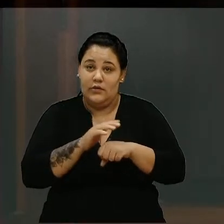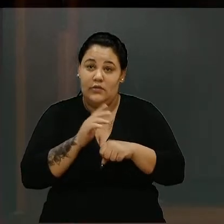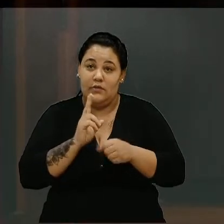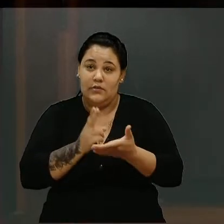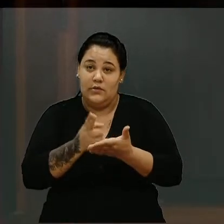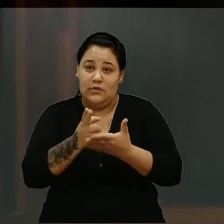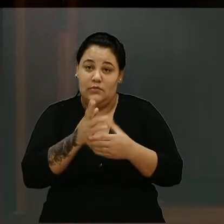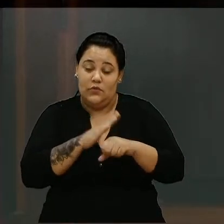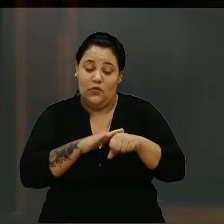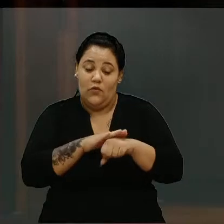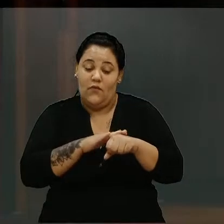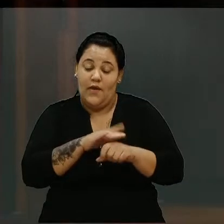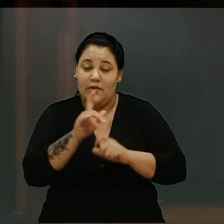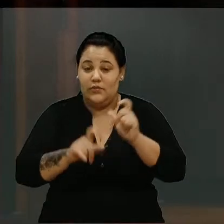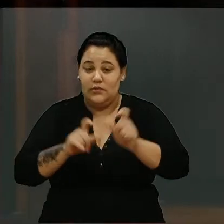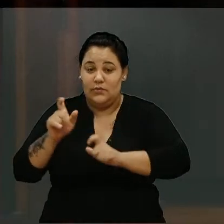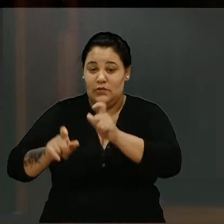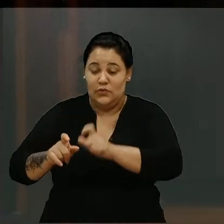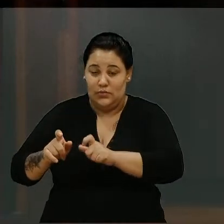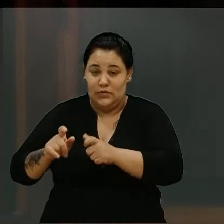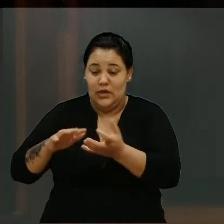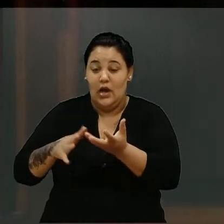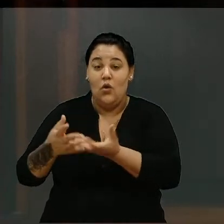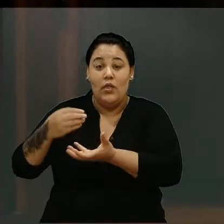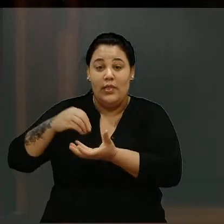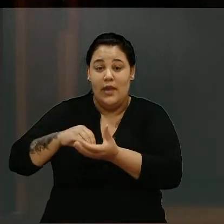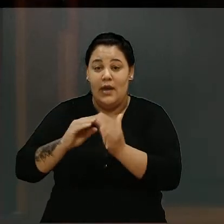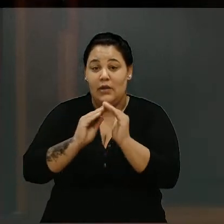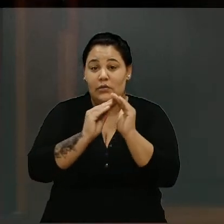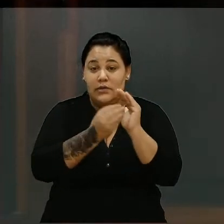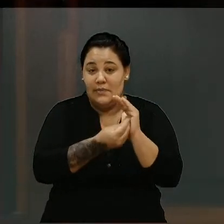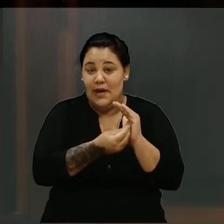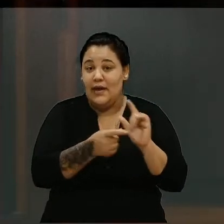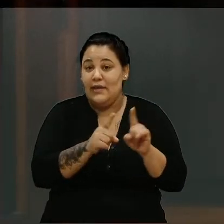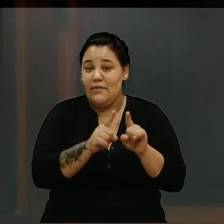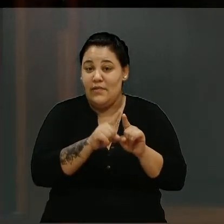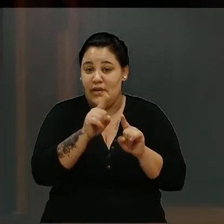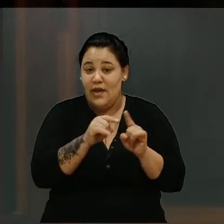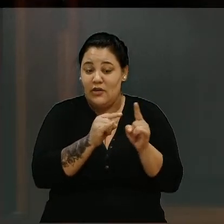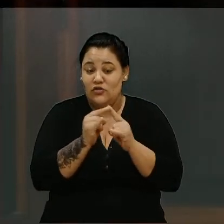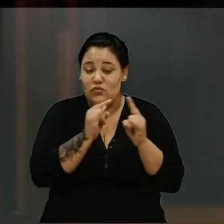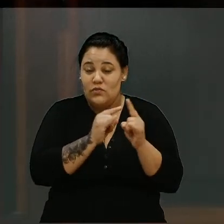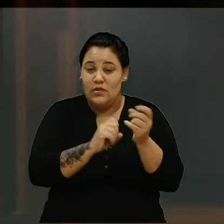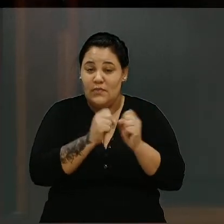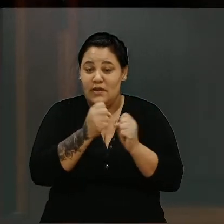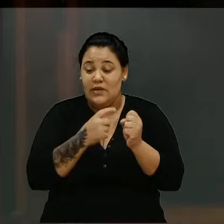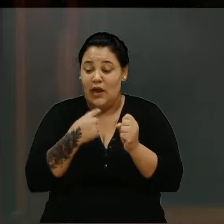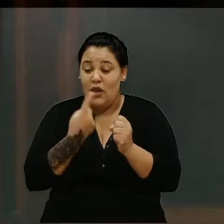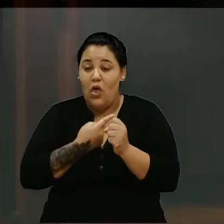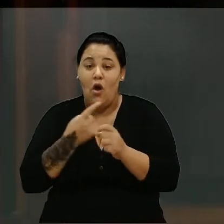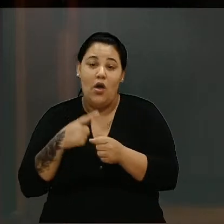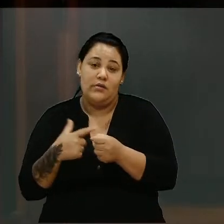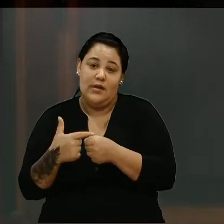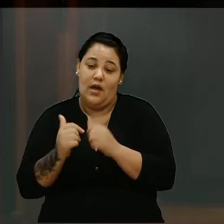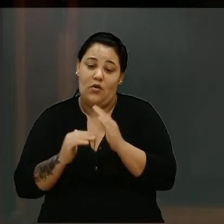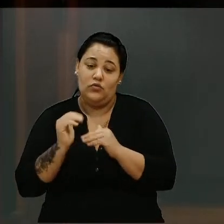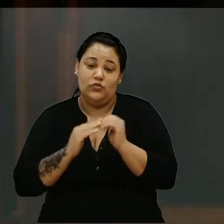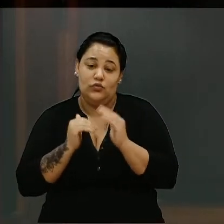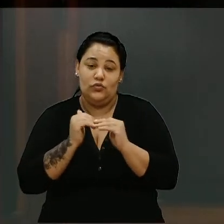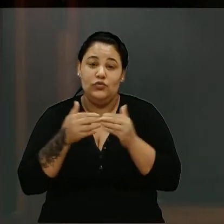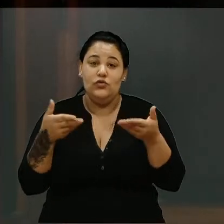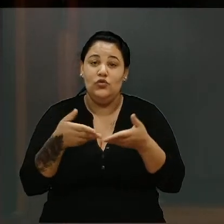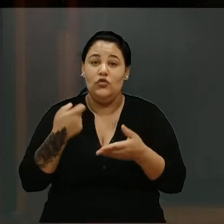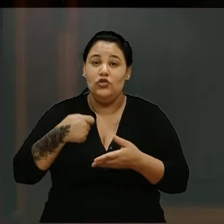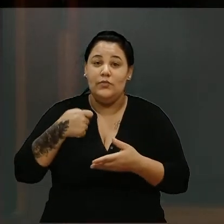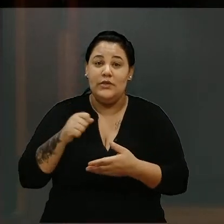quanto o SAMAI foram empresas, foram instituições que a nossa cidade construiu e que hoje nós temos que valorizar, a gente tem